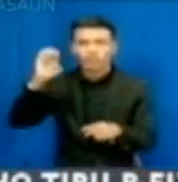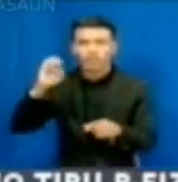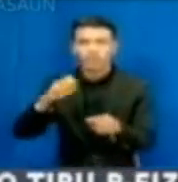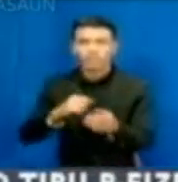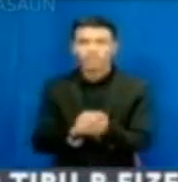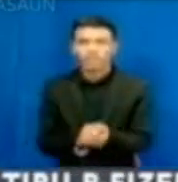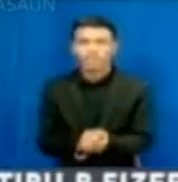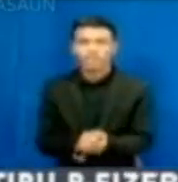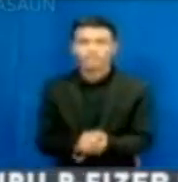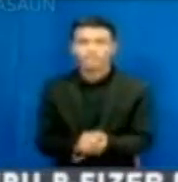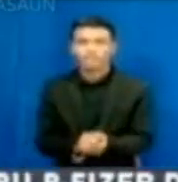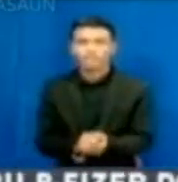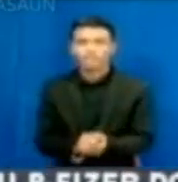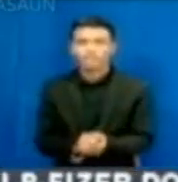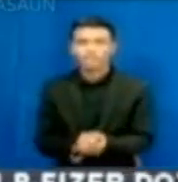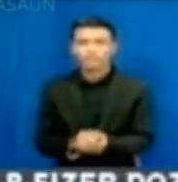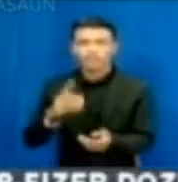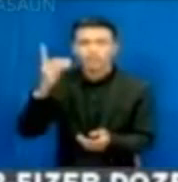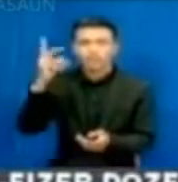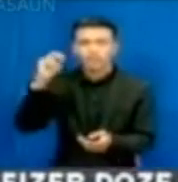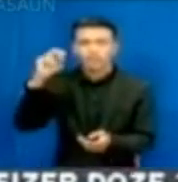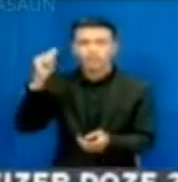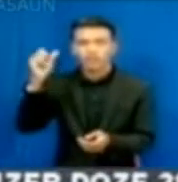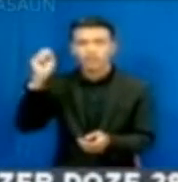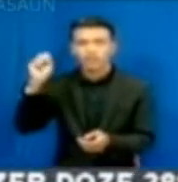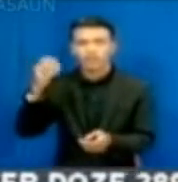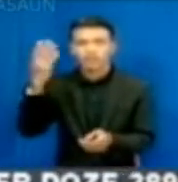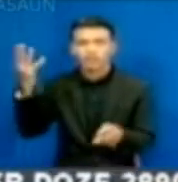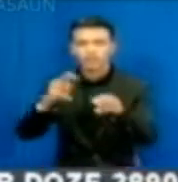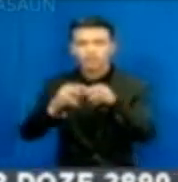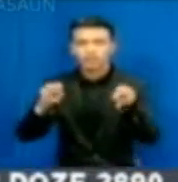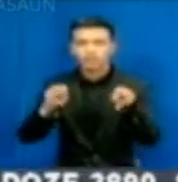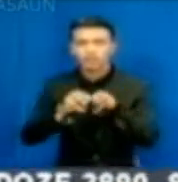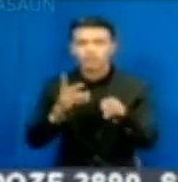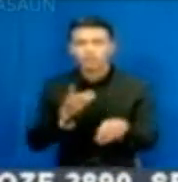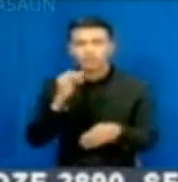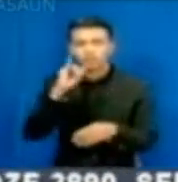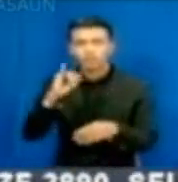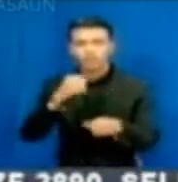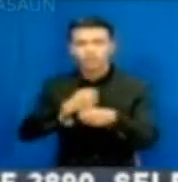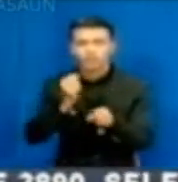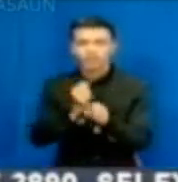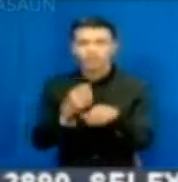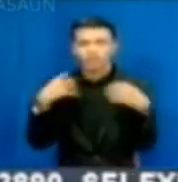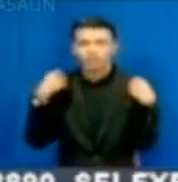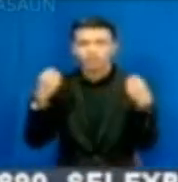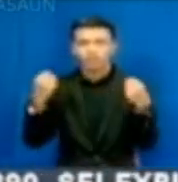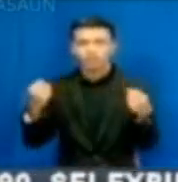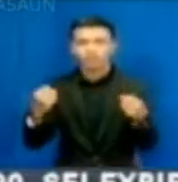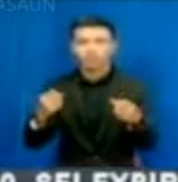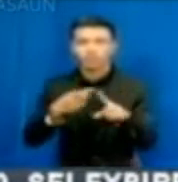Denou Halo Esforço Denas Iha, a municipalidade Iha, o município Dili Halo Esforço Lububot